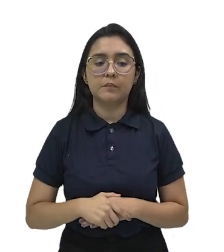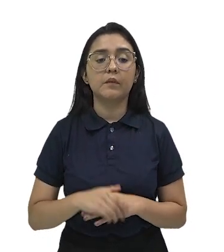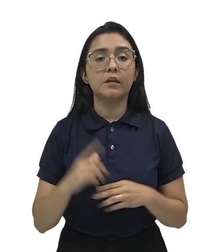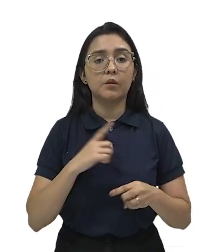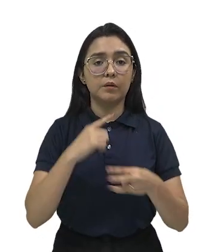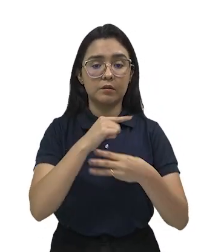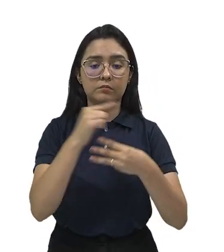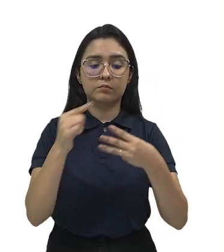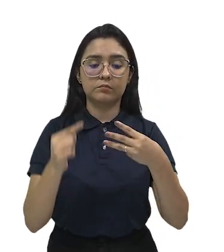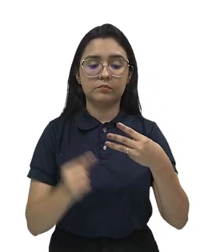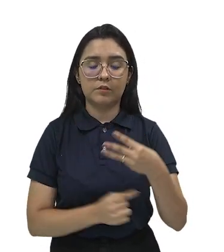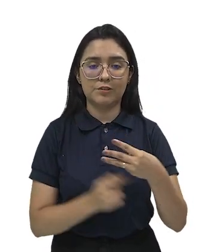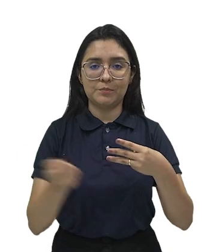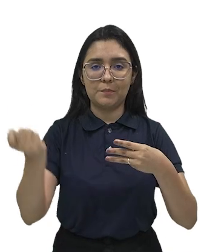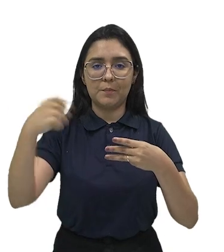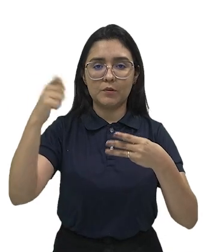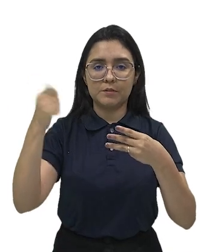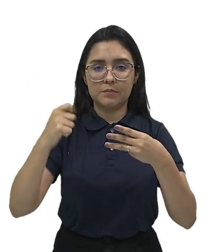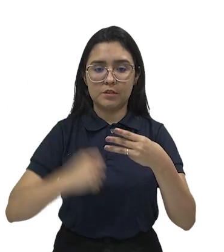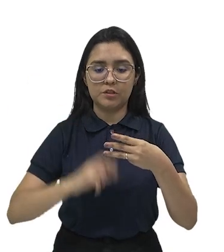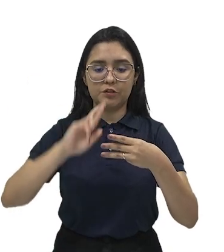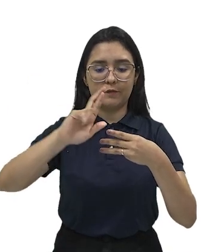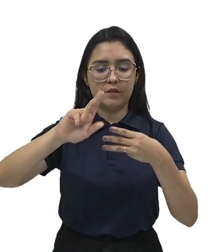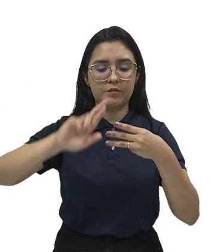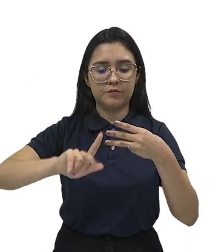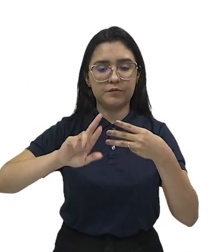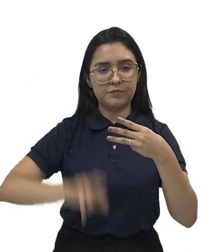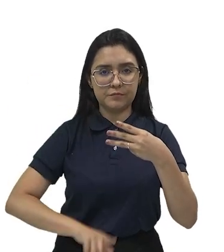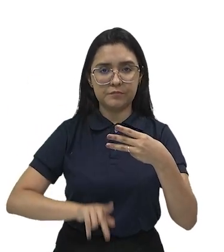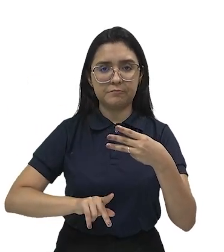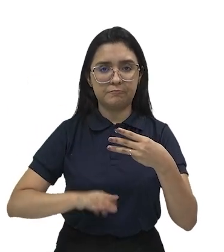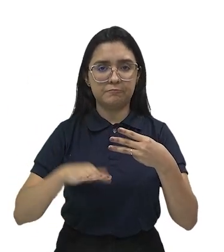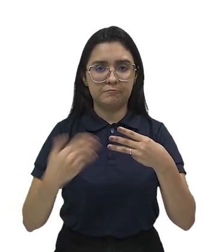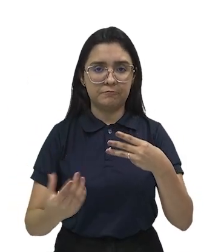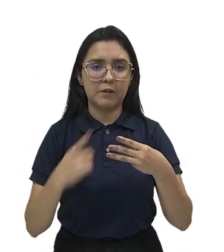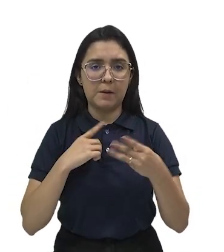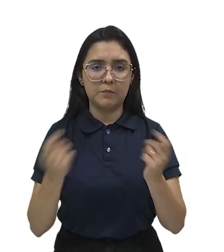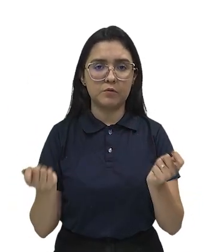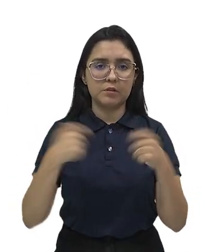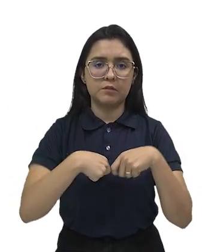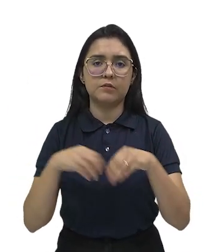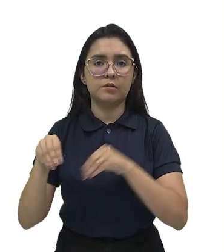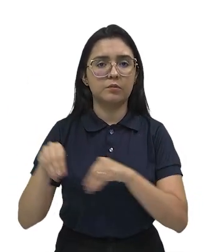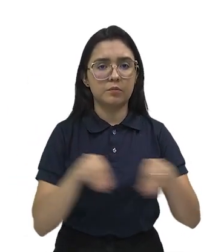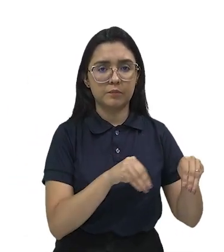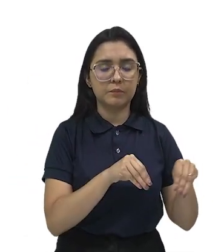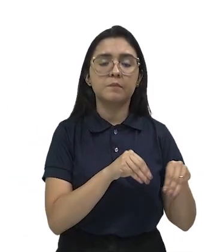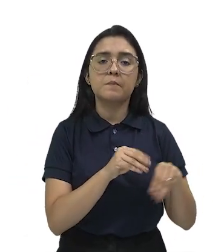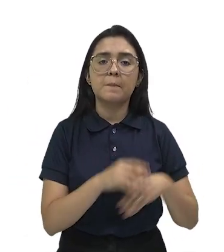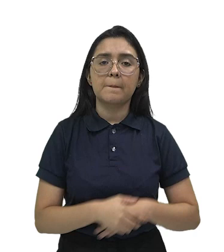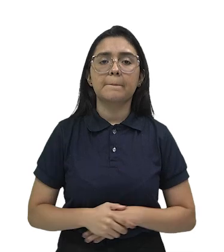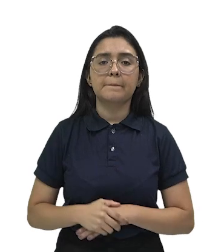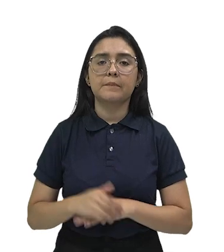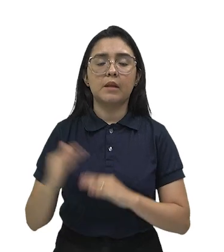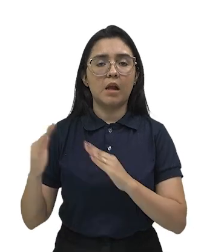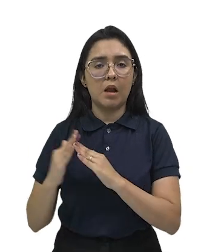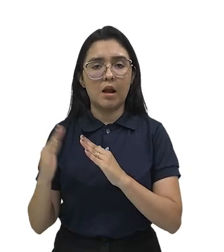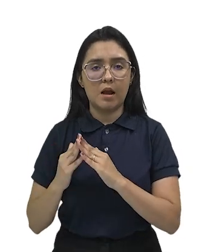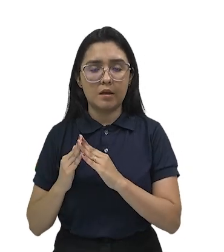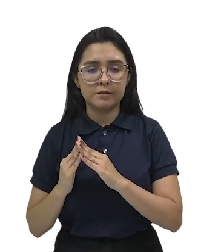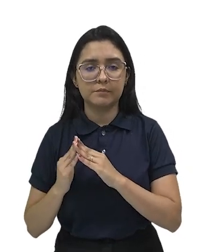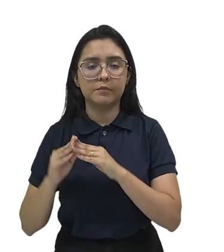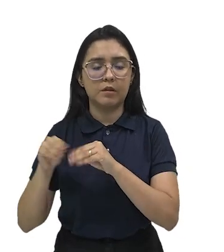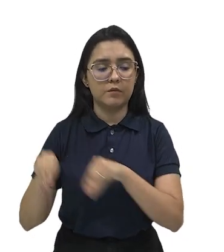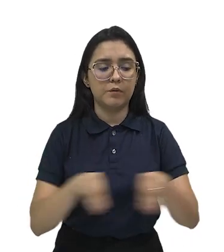as situações independentes. Quer dizer, então, para você se locomover do centro, da